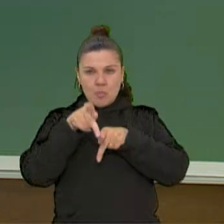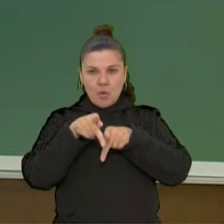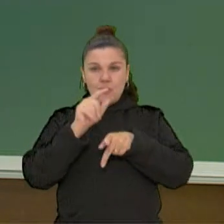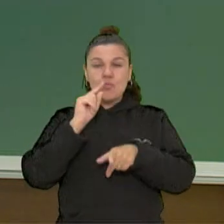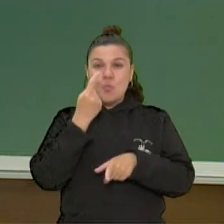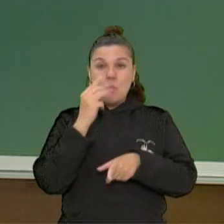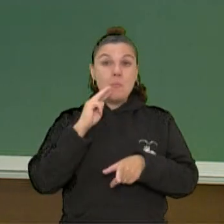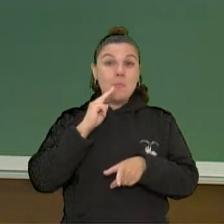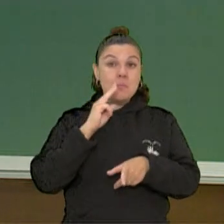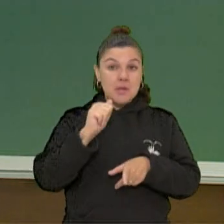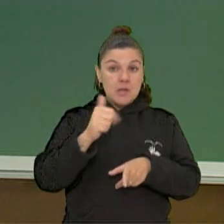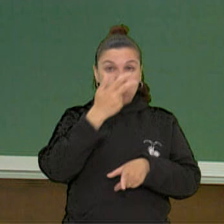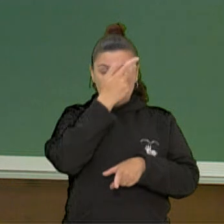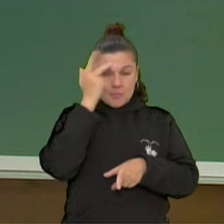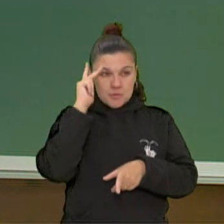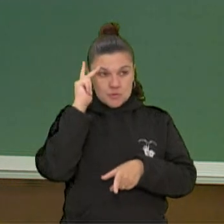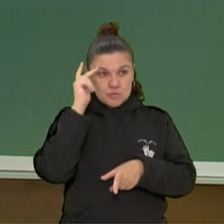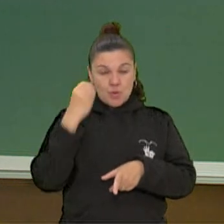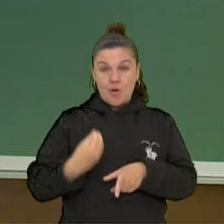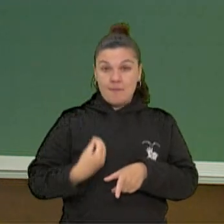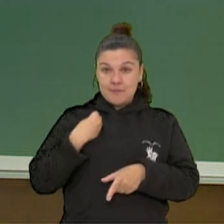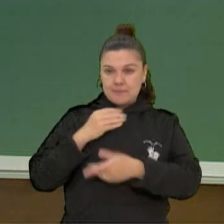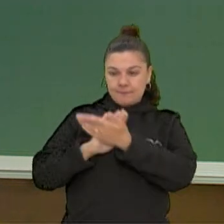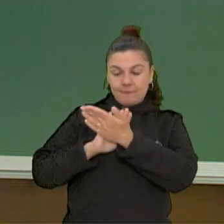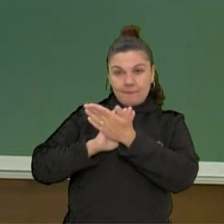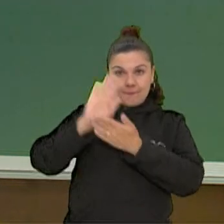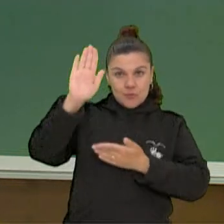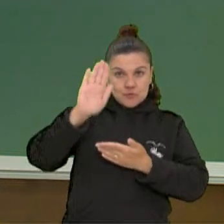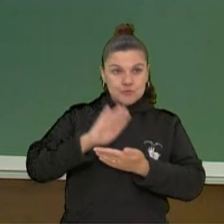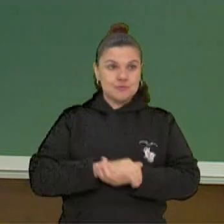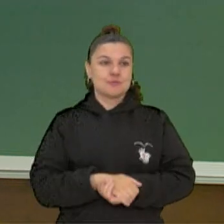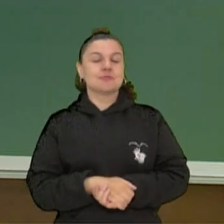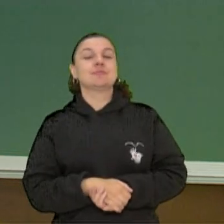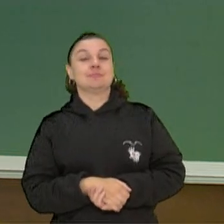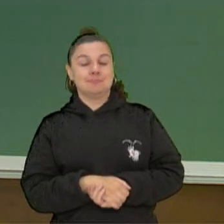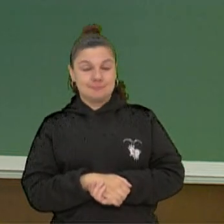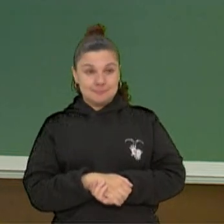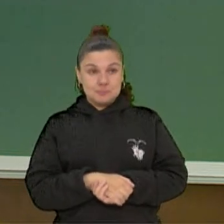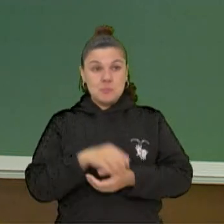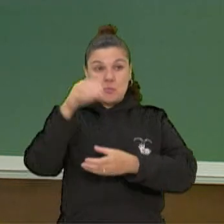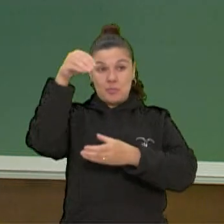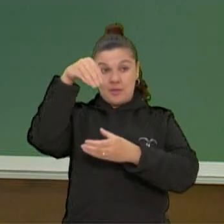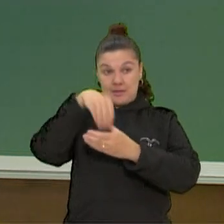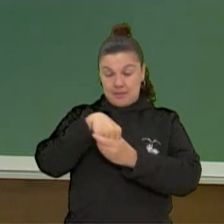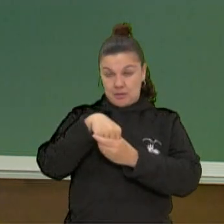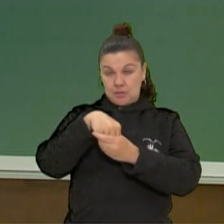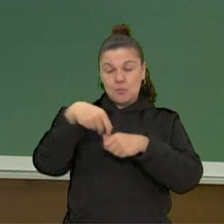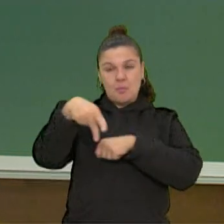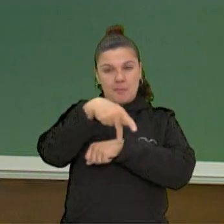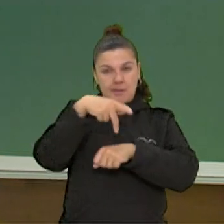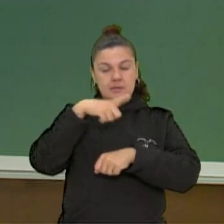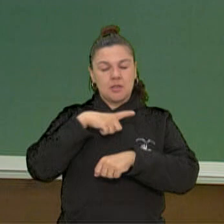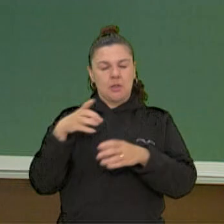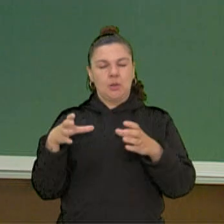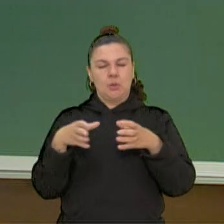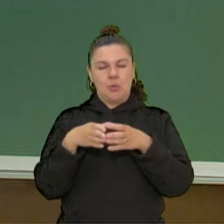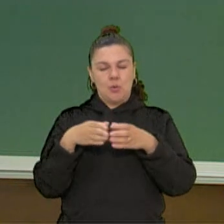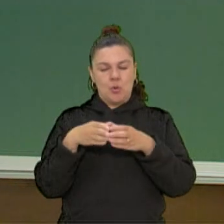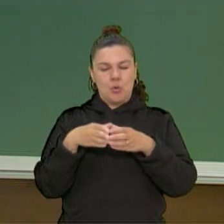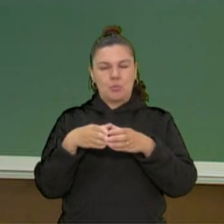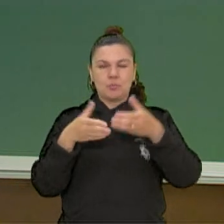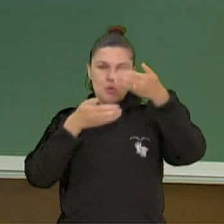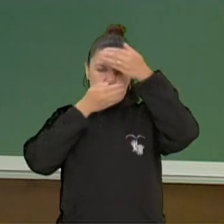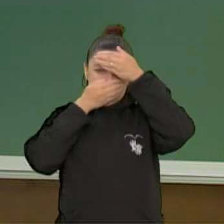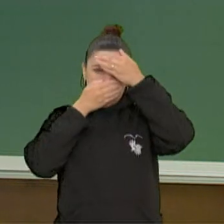1 milhão de pessoas vivem exiladas, são refugiados. Dentro do país, a população, infelizmente, vive